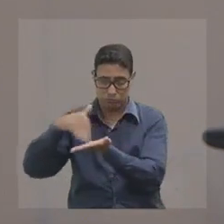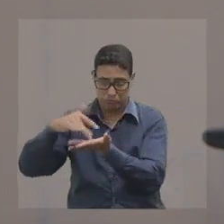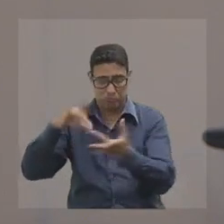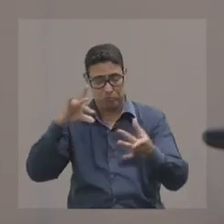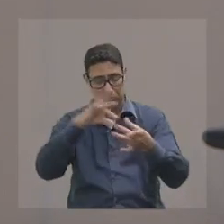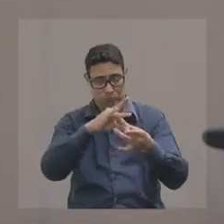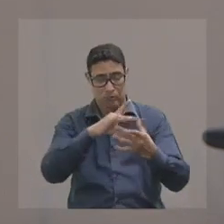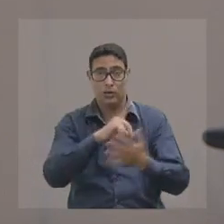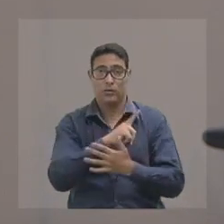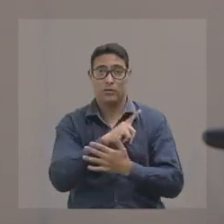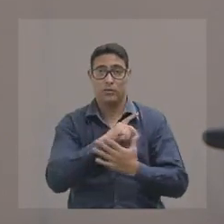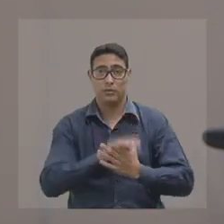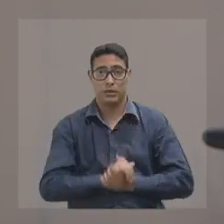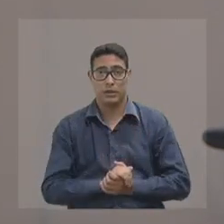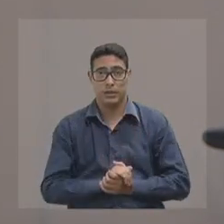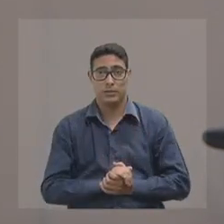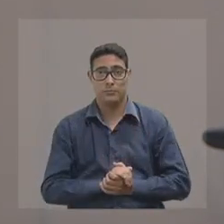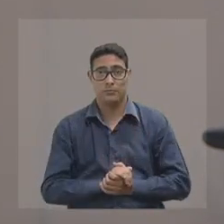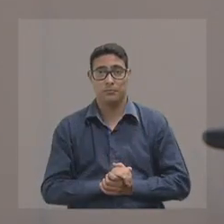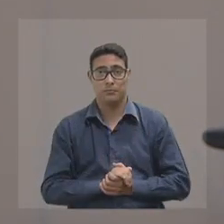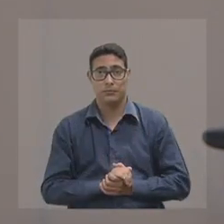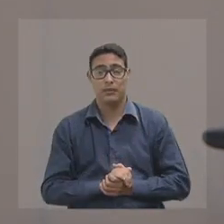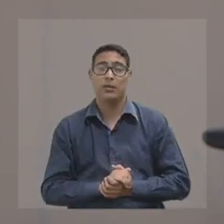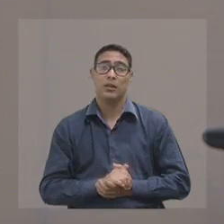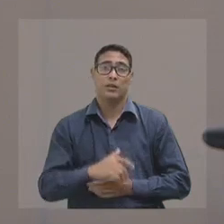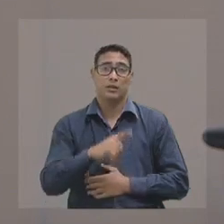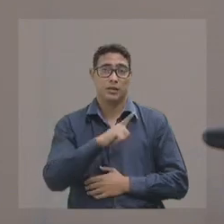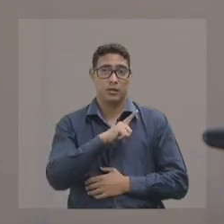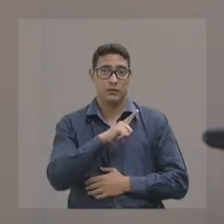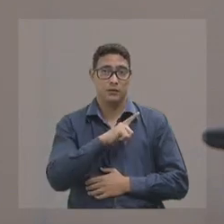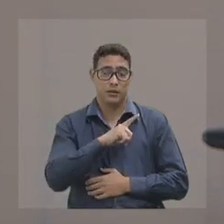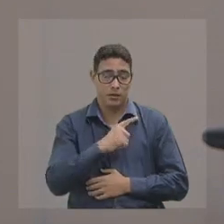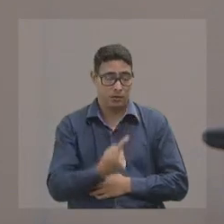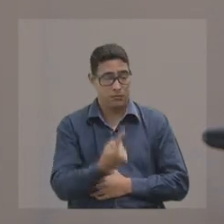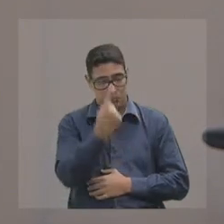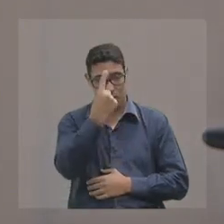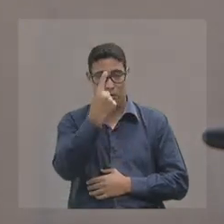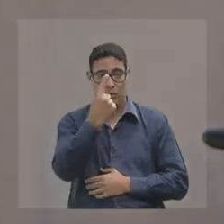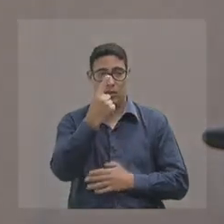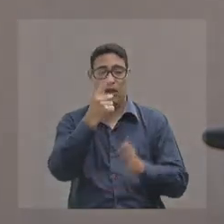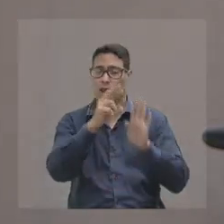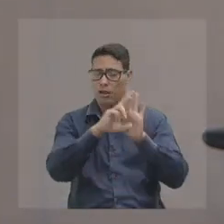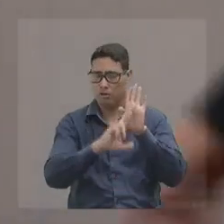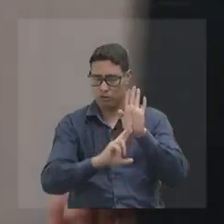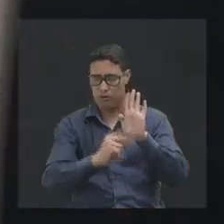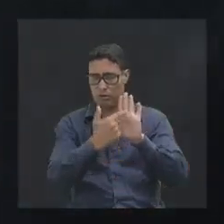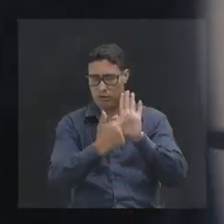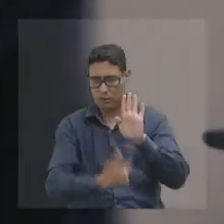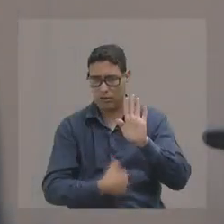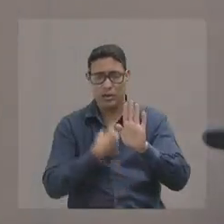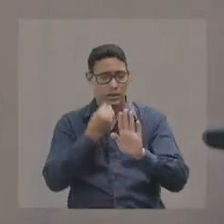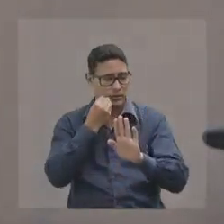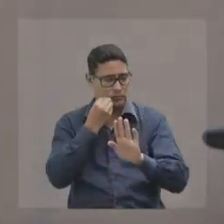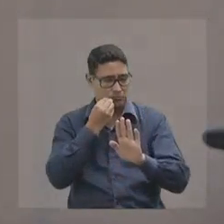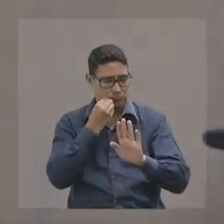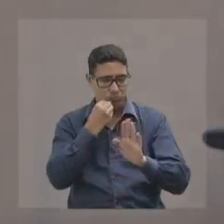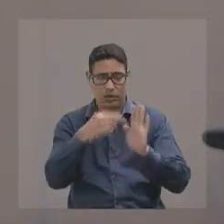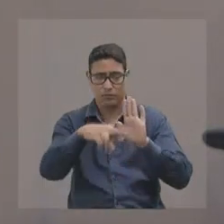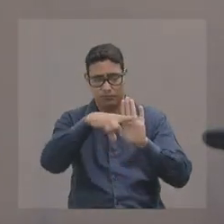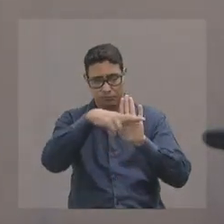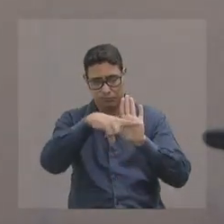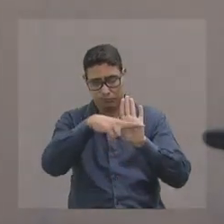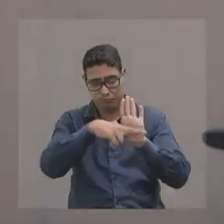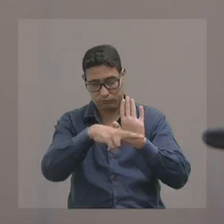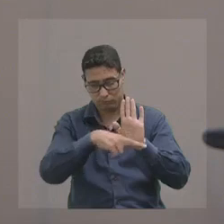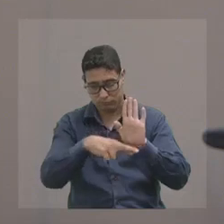bem deputada a gente fez essa primeira resolução muito com intuito de regulamentar a